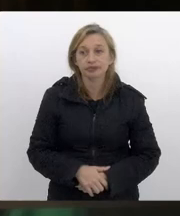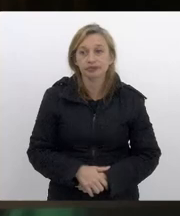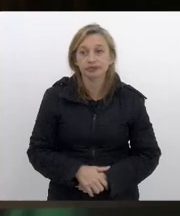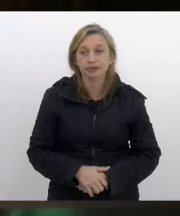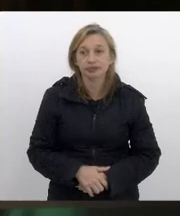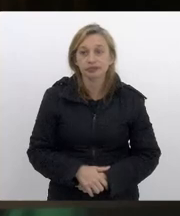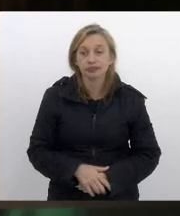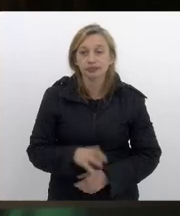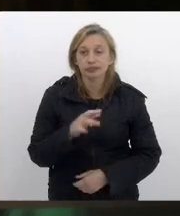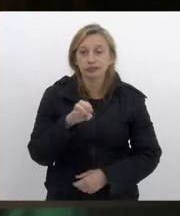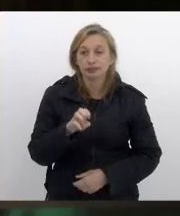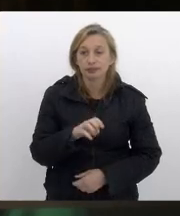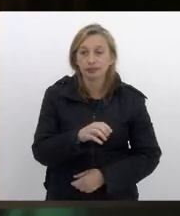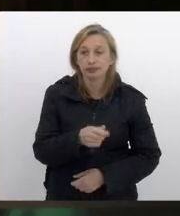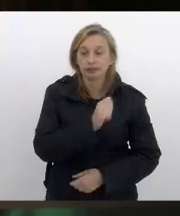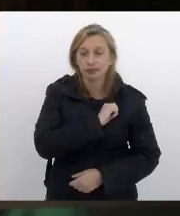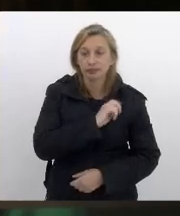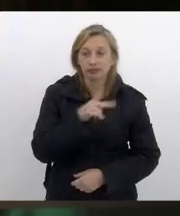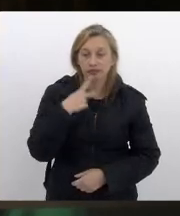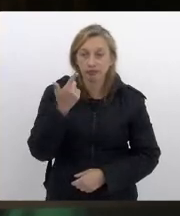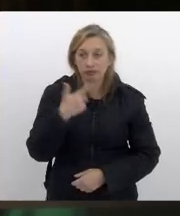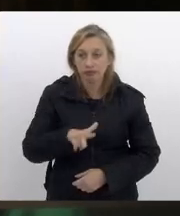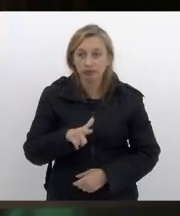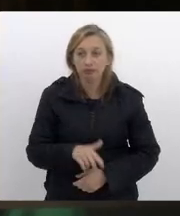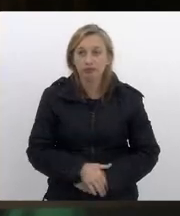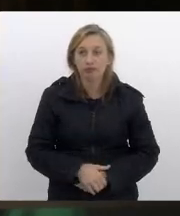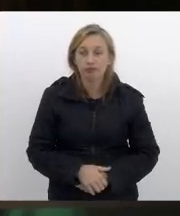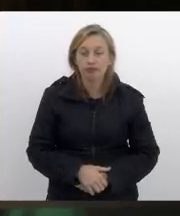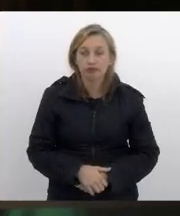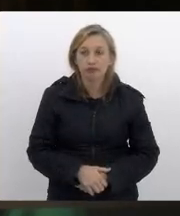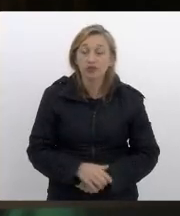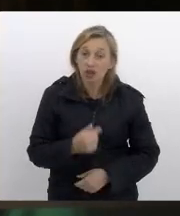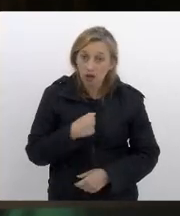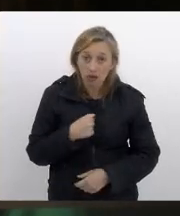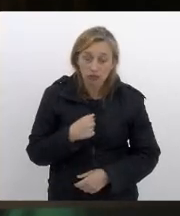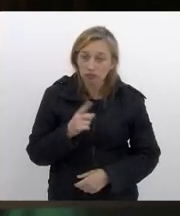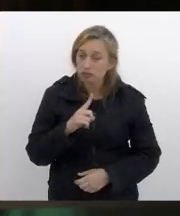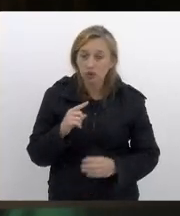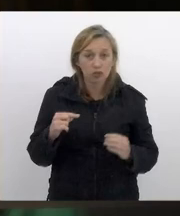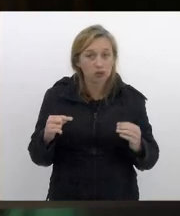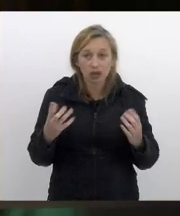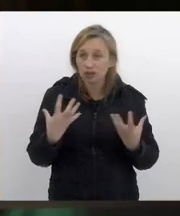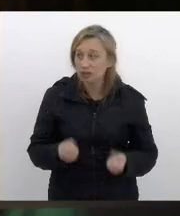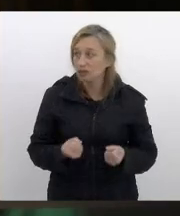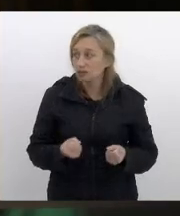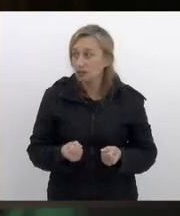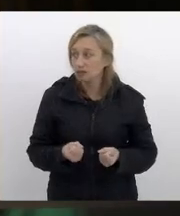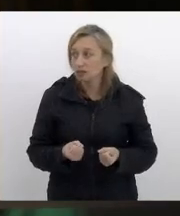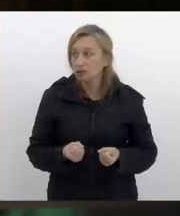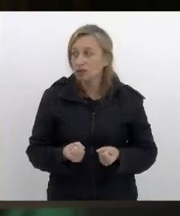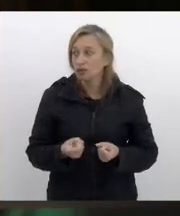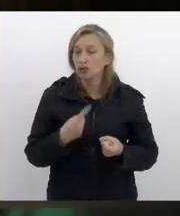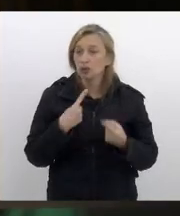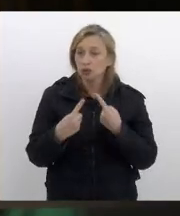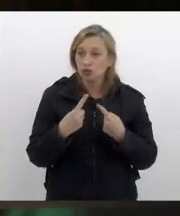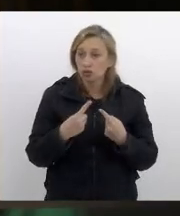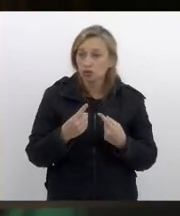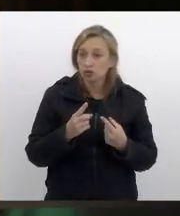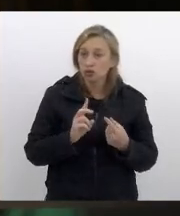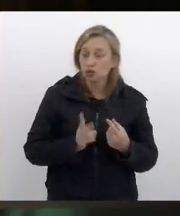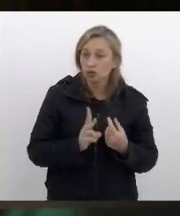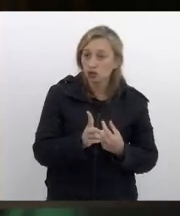Esse regime de recuperação fiscal, vou bater mais uma vez nessa tecla. Eu não concordo. Nós continuamos